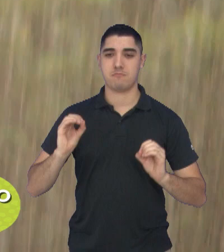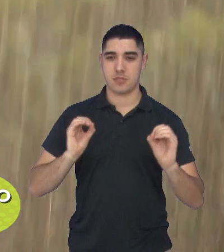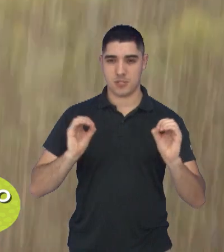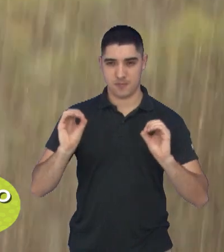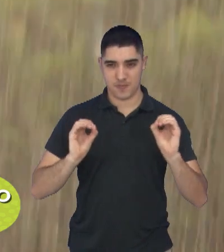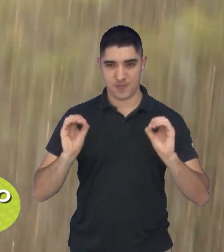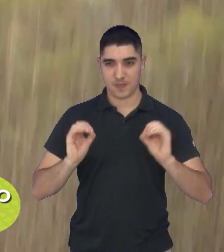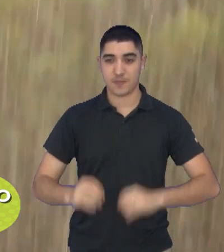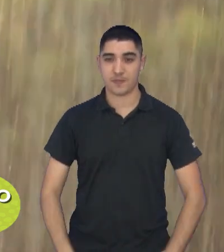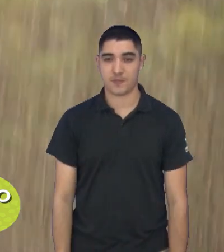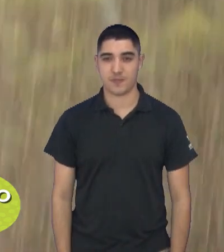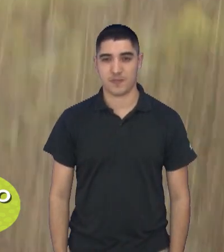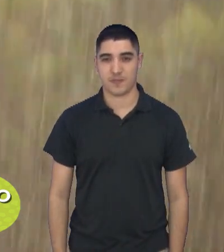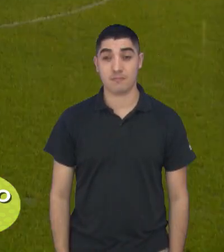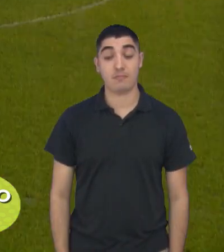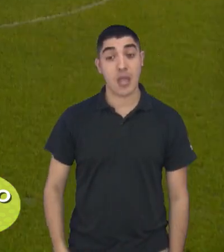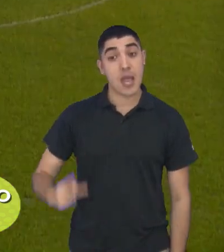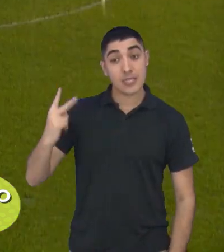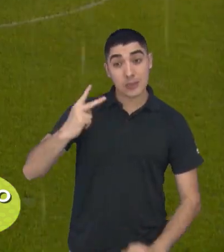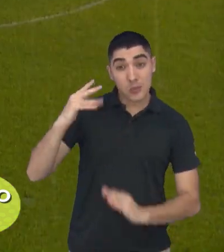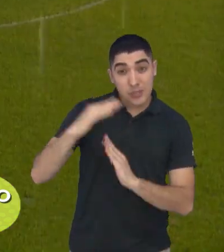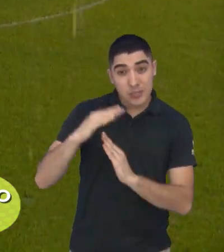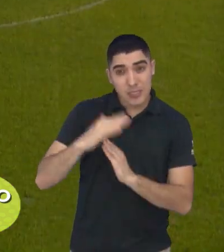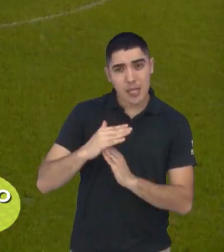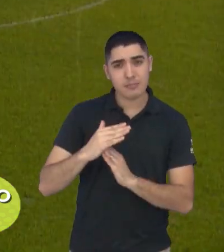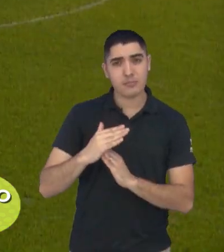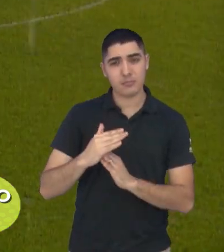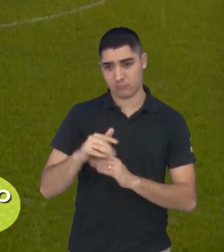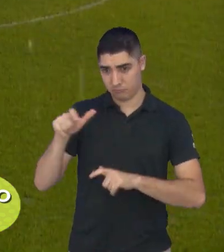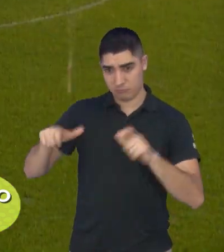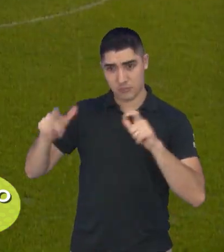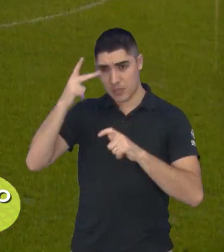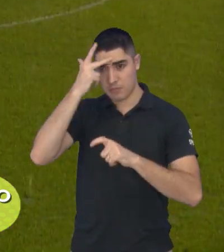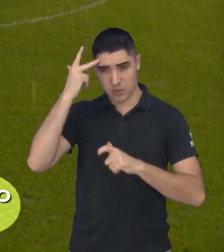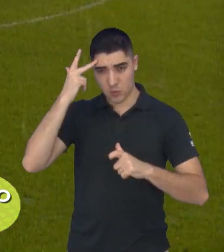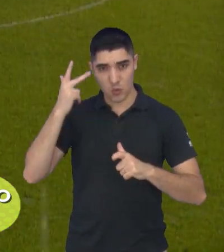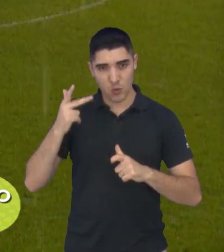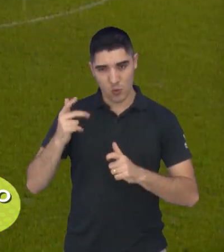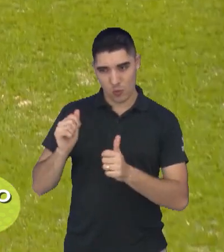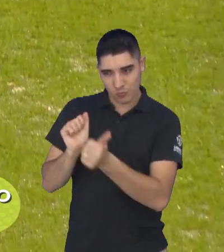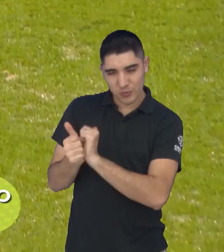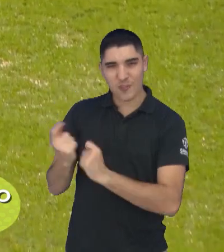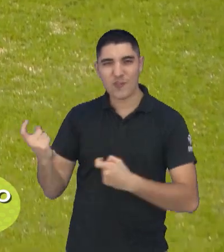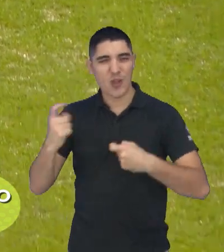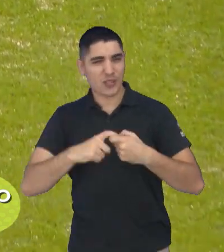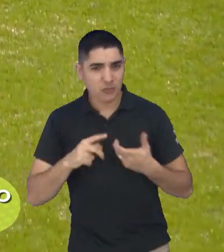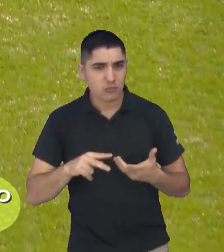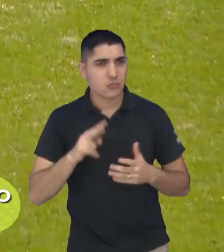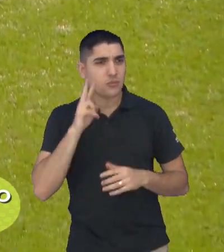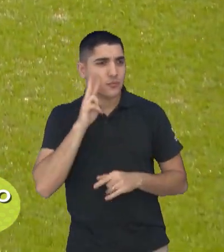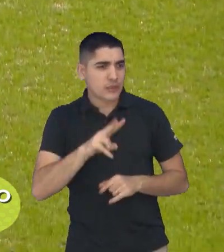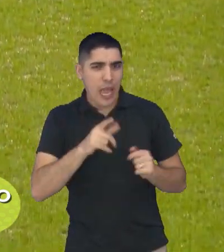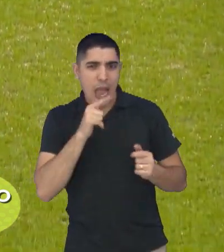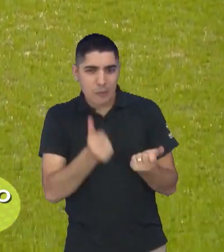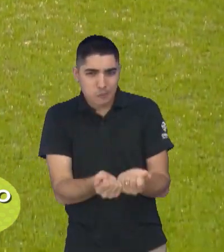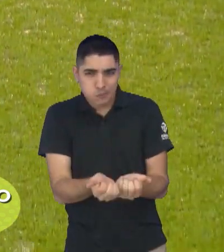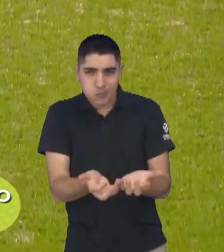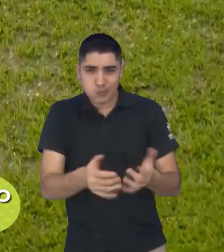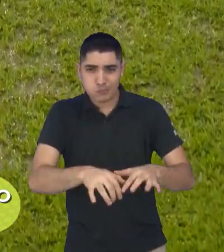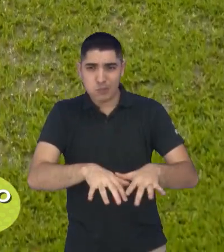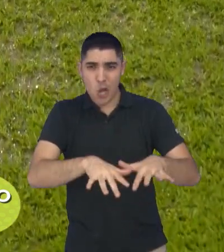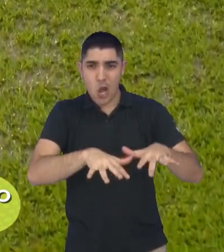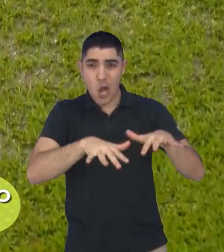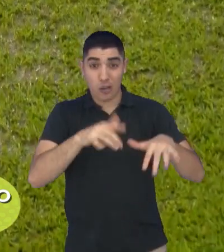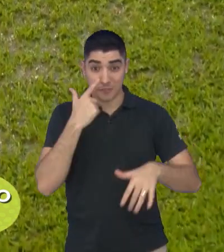empatado. Na volta dos vestiários, os jogadores tiveram um desafio a mais. O gramado do estádio